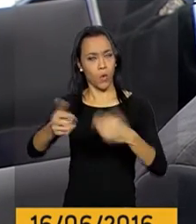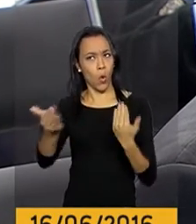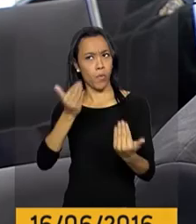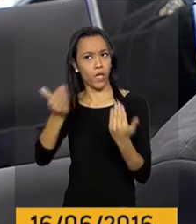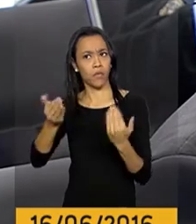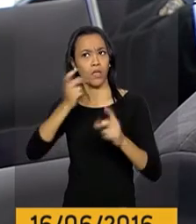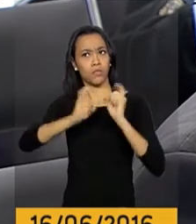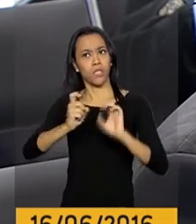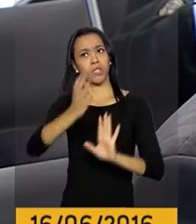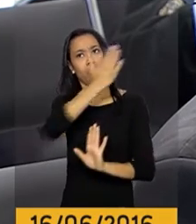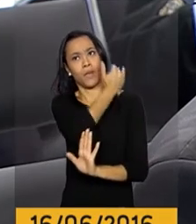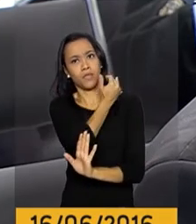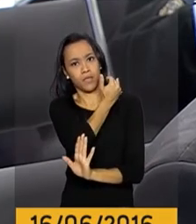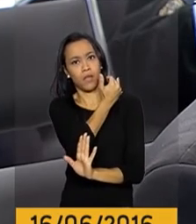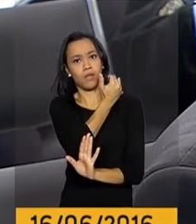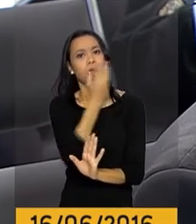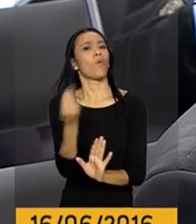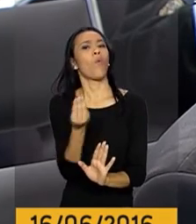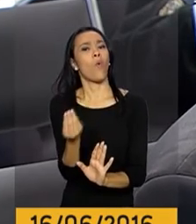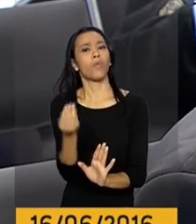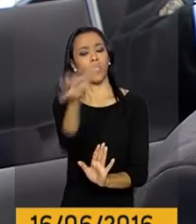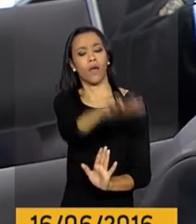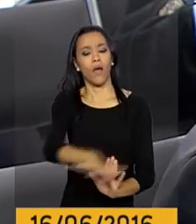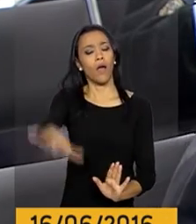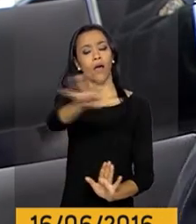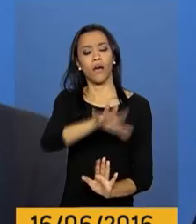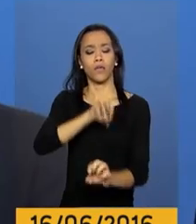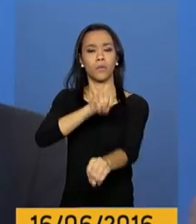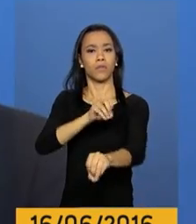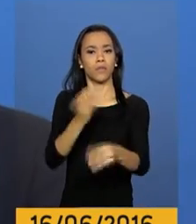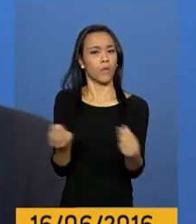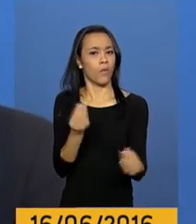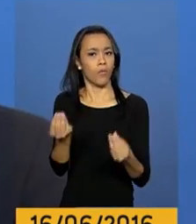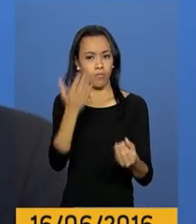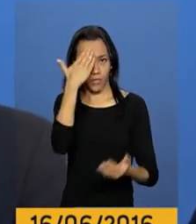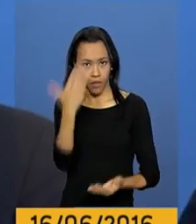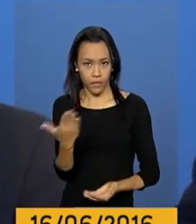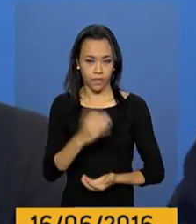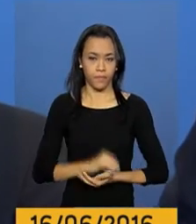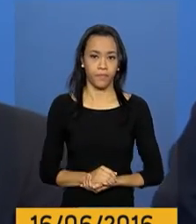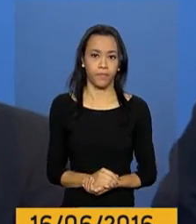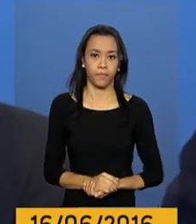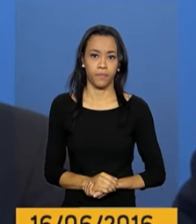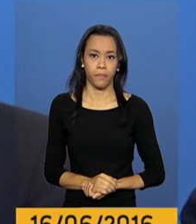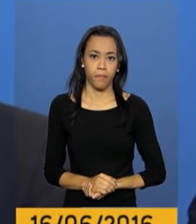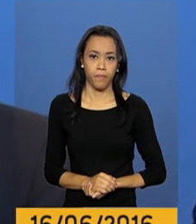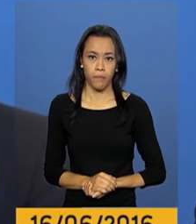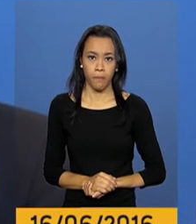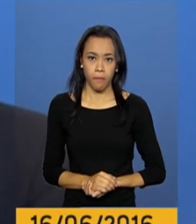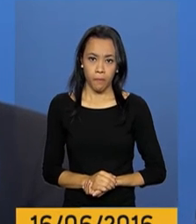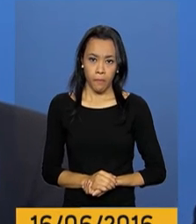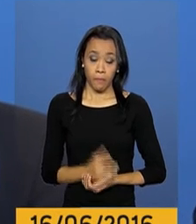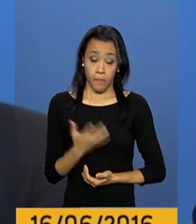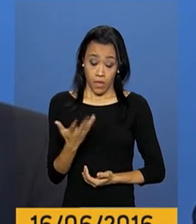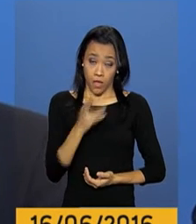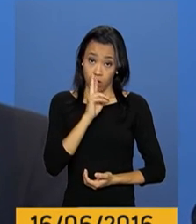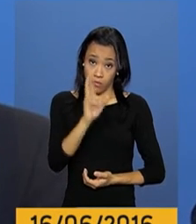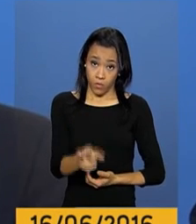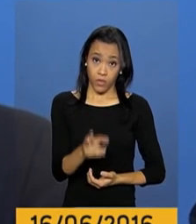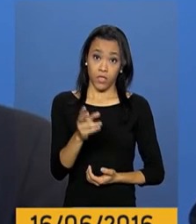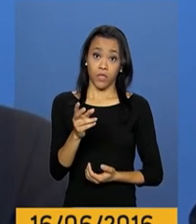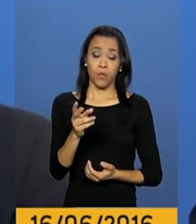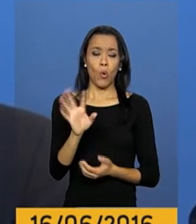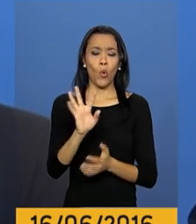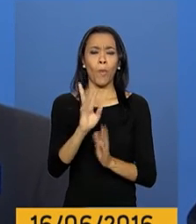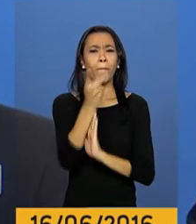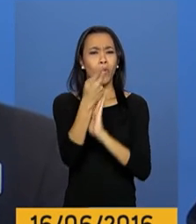em relação a este setor. Obrigado. Bom, com relação ao projeto de